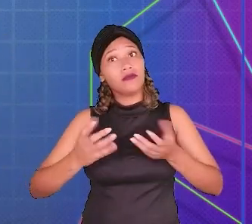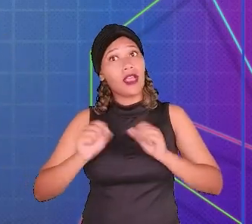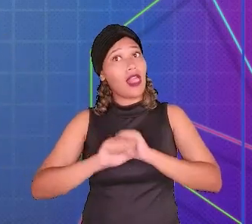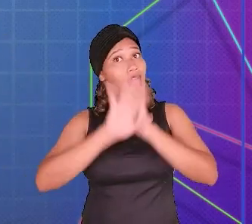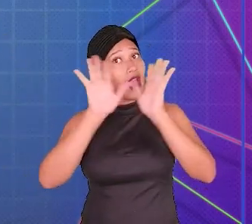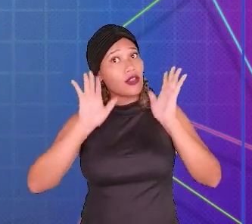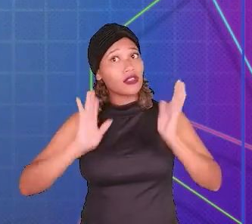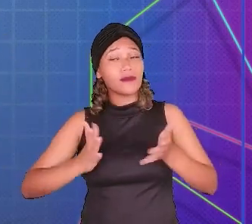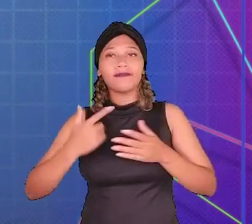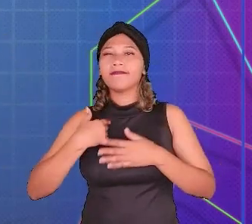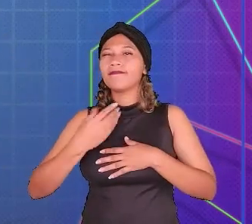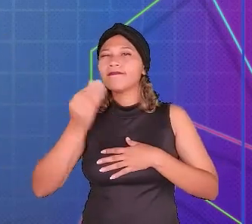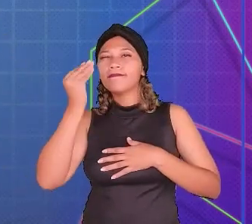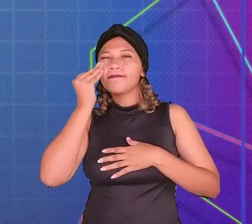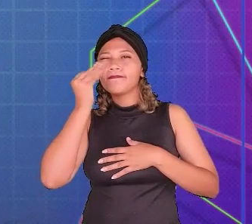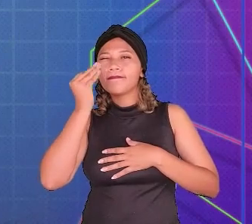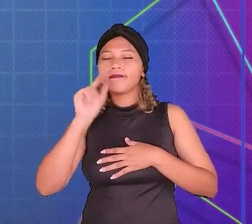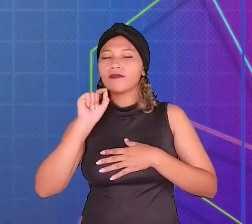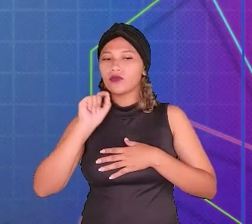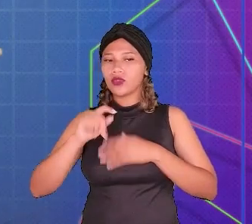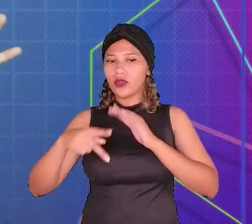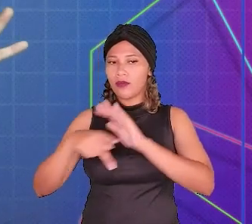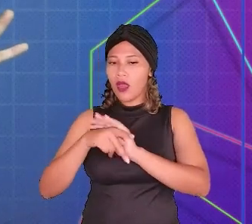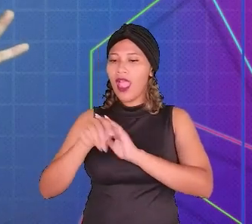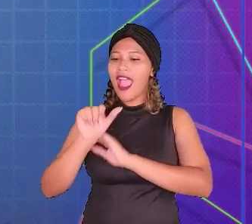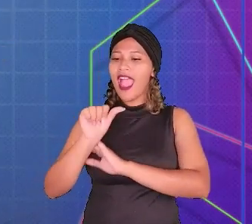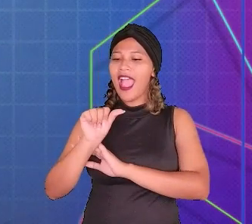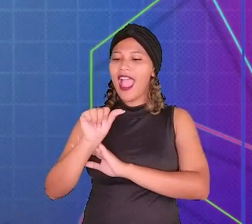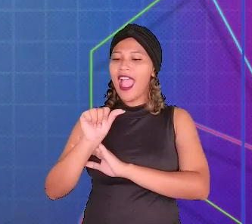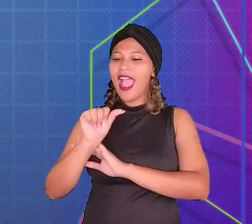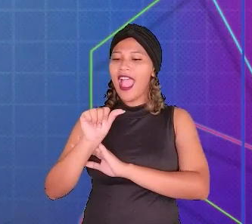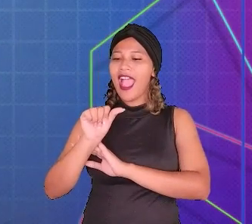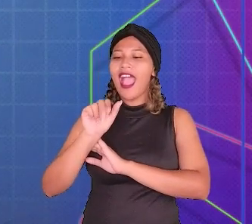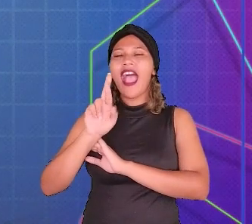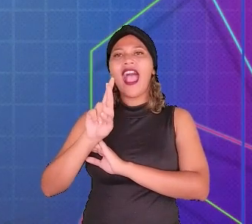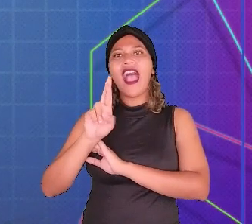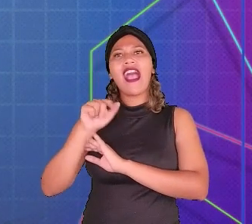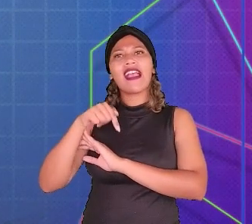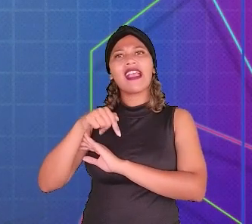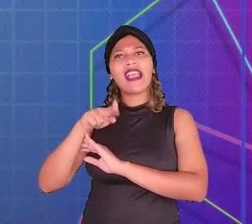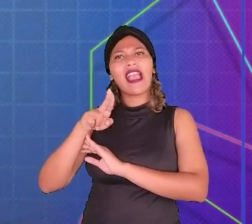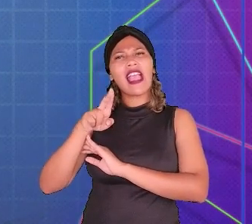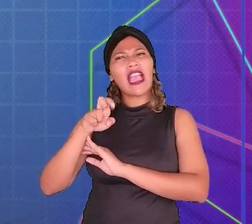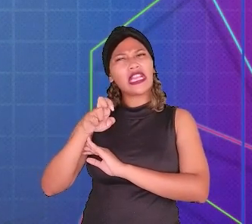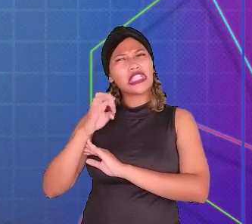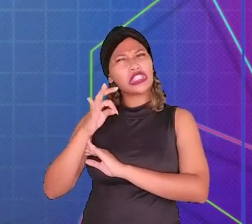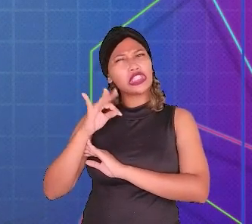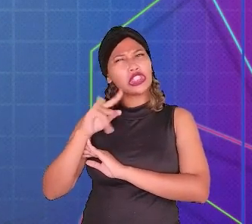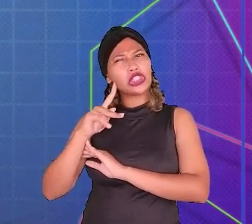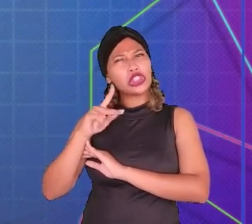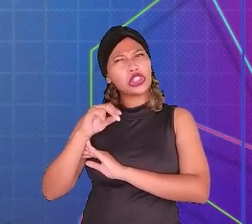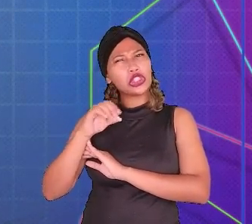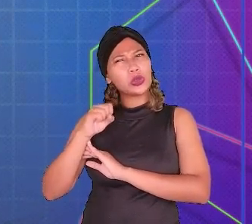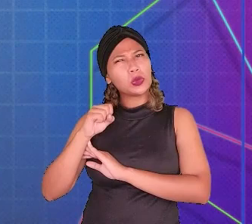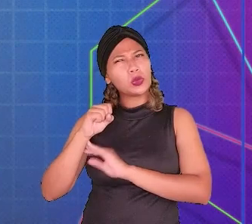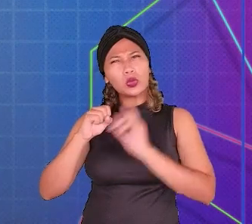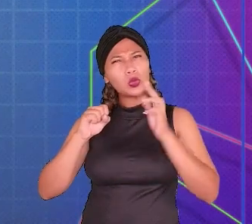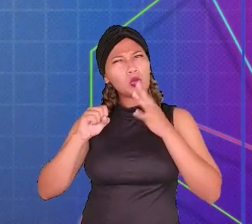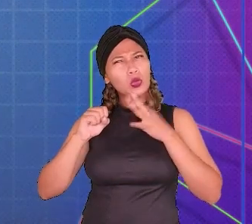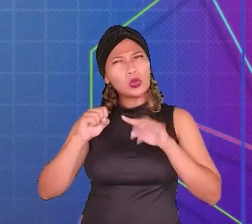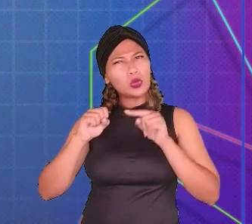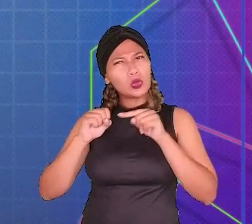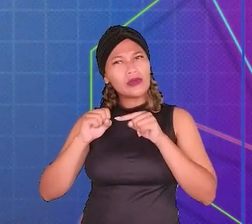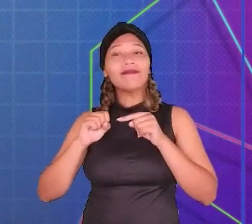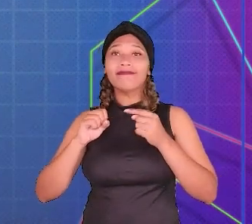claro. Então, eu resolvi trazer aqui os arquétipos. Arquétipos. Nunca ouviu falar disso? Calma que eu te